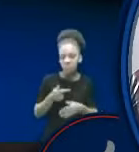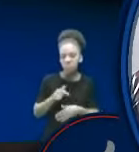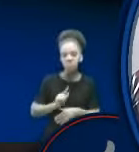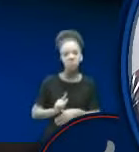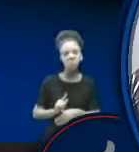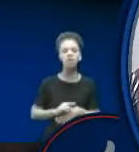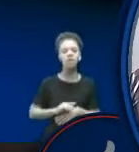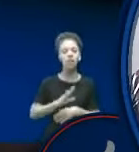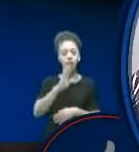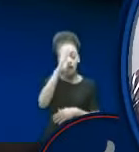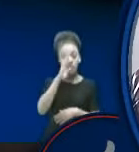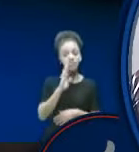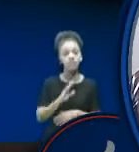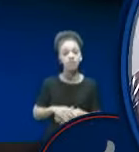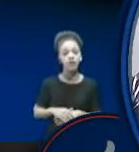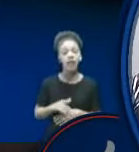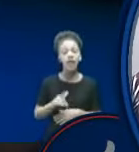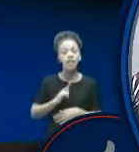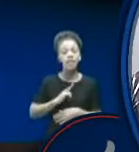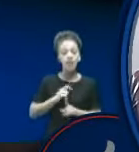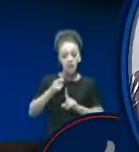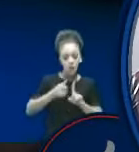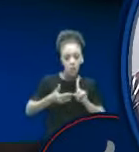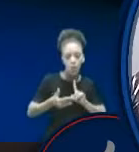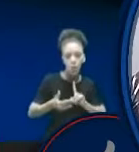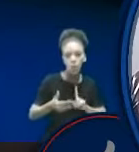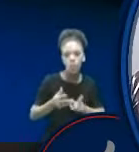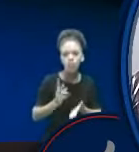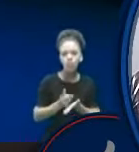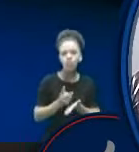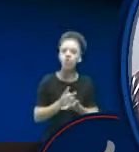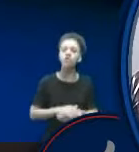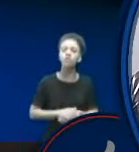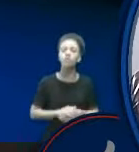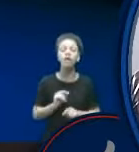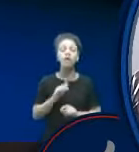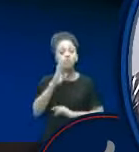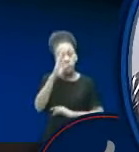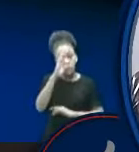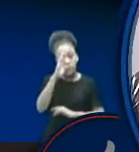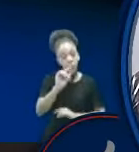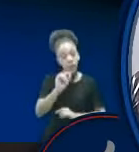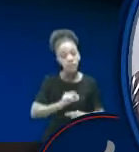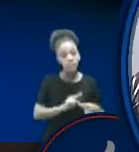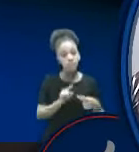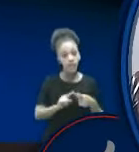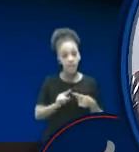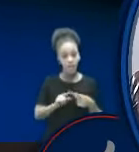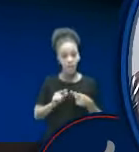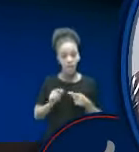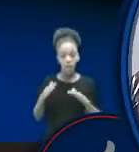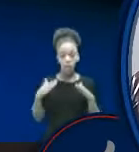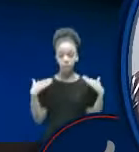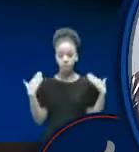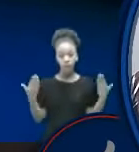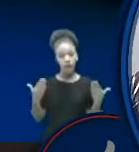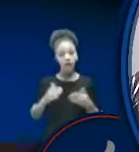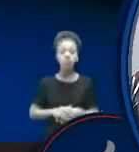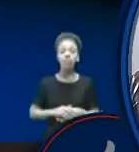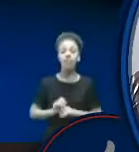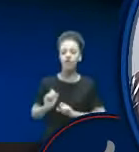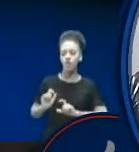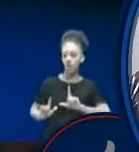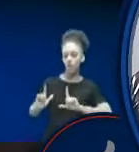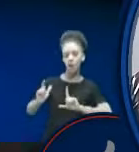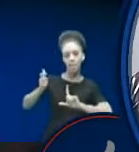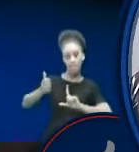vamos ter benefícios novos todos os meses. E os principais vão ser entretenimento grátis com o Casas Bahia Play, como